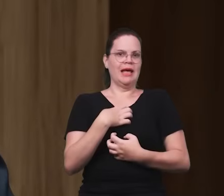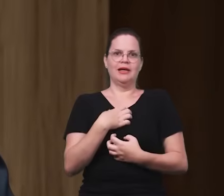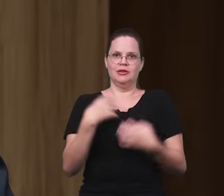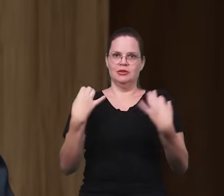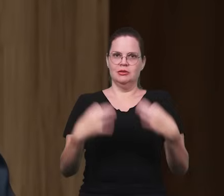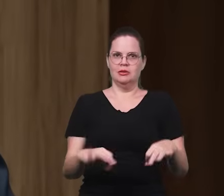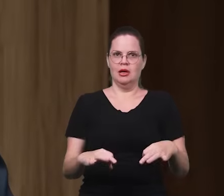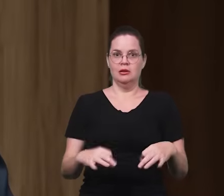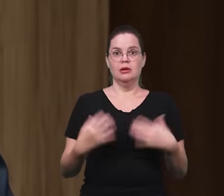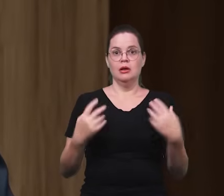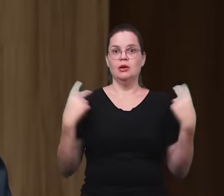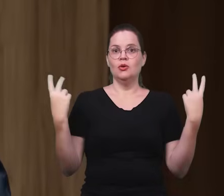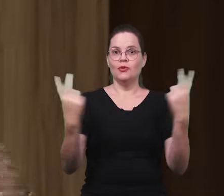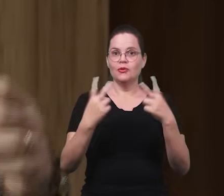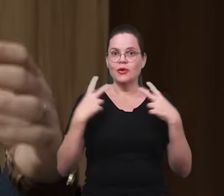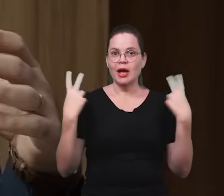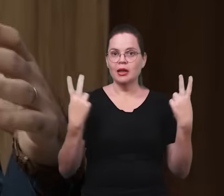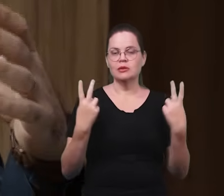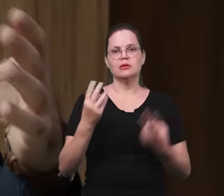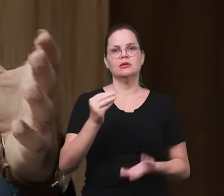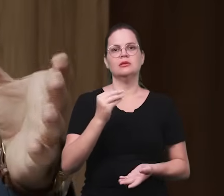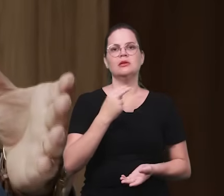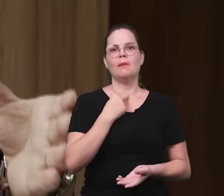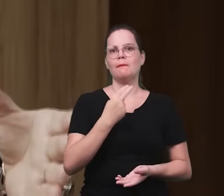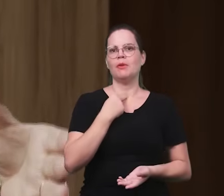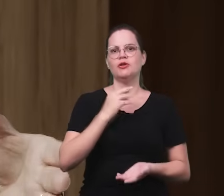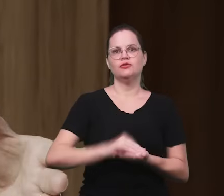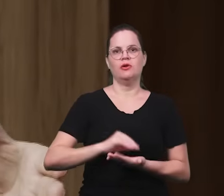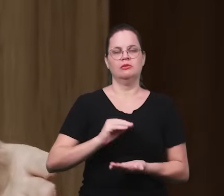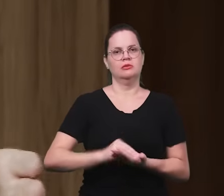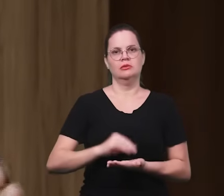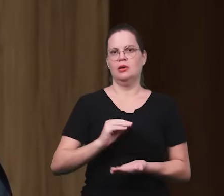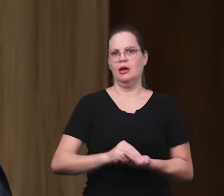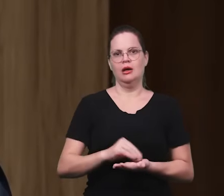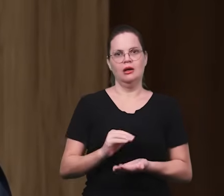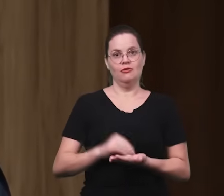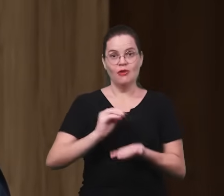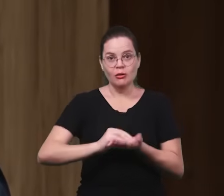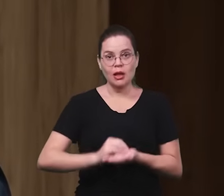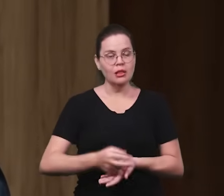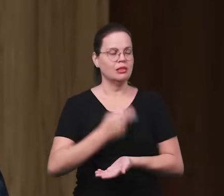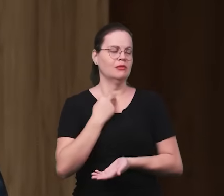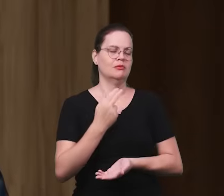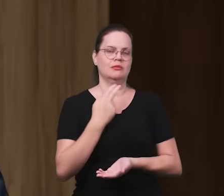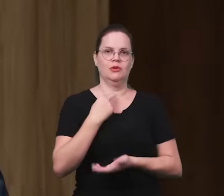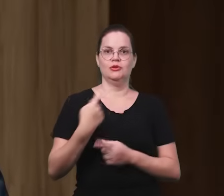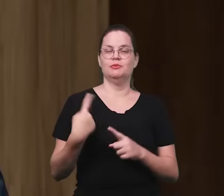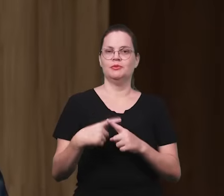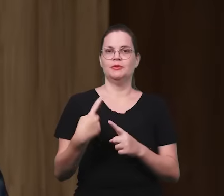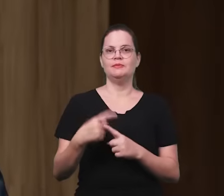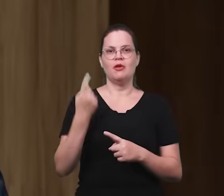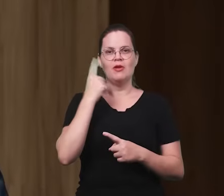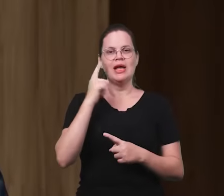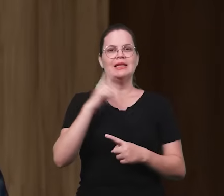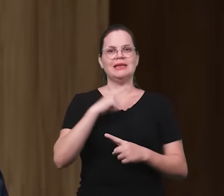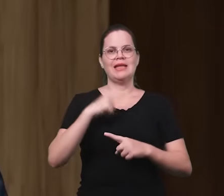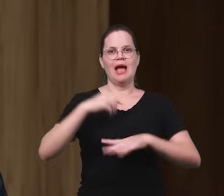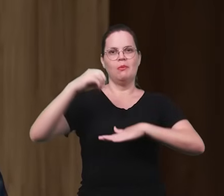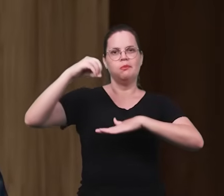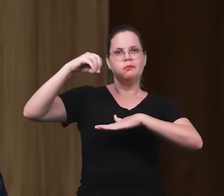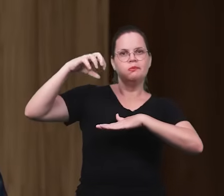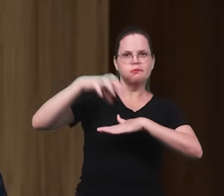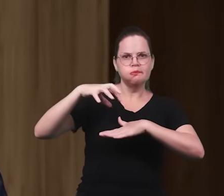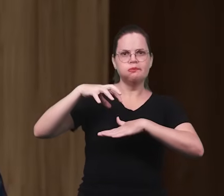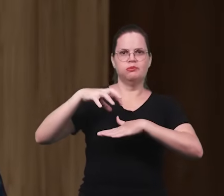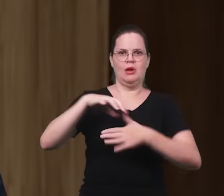aqui, o vento é indispensável, essa pressão atmosférica, não só o vento, né, mas todo esse